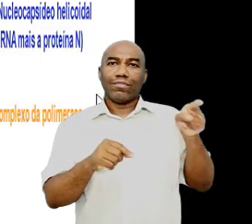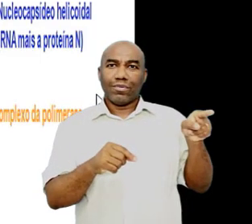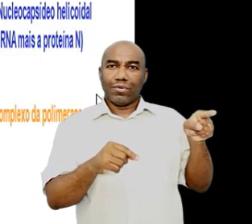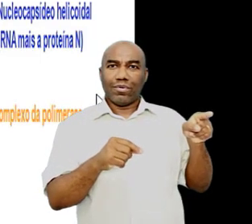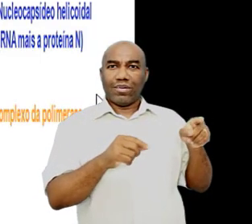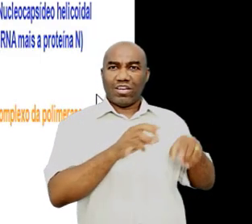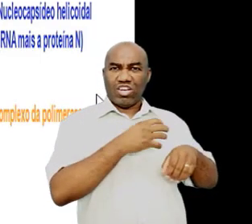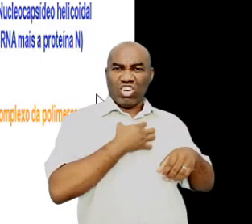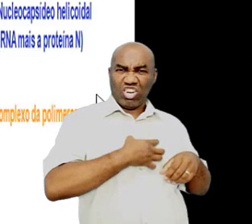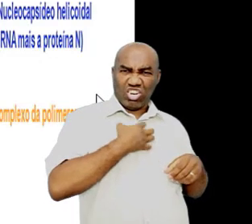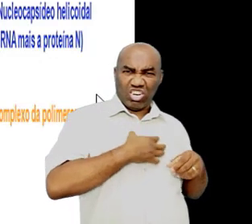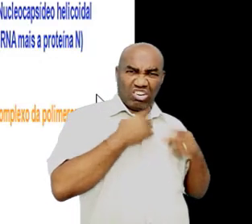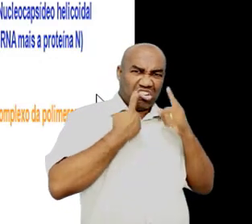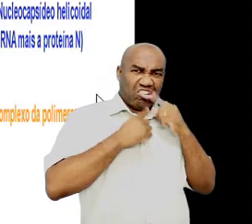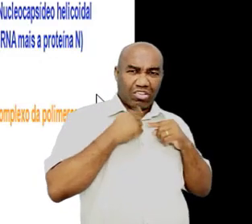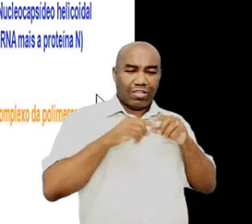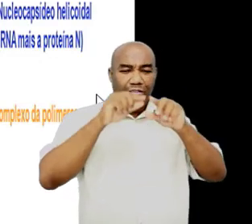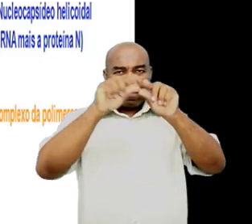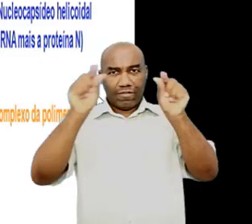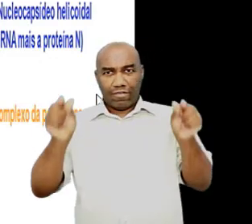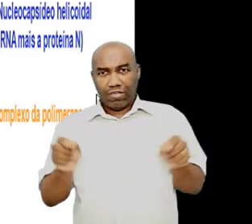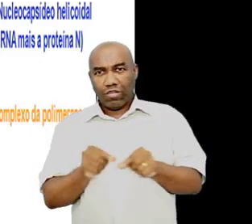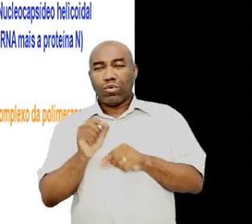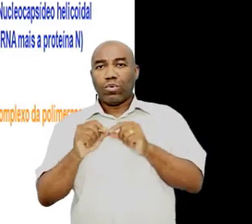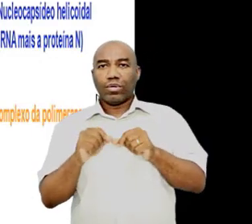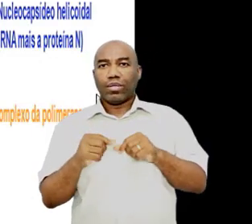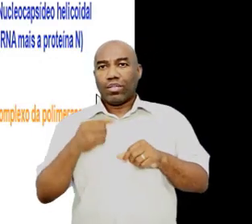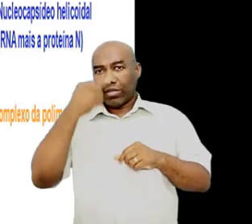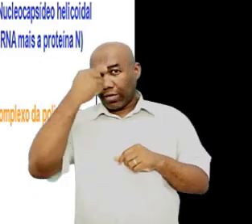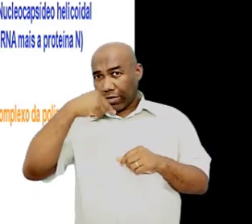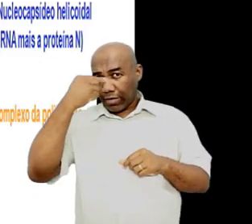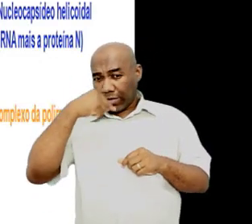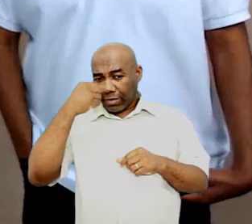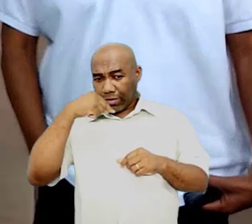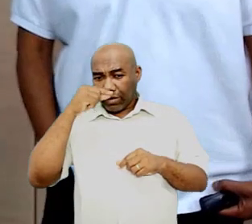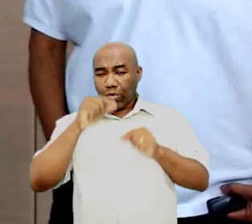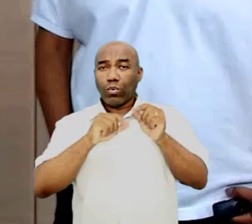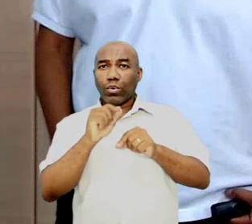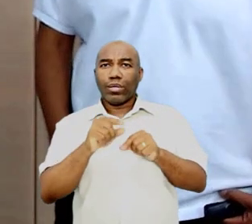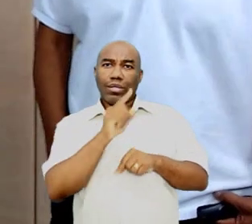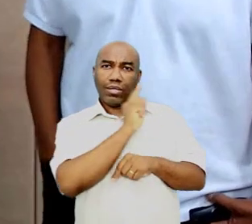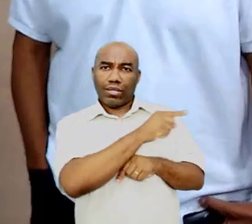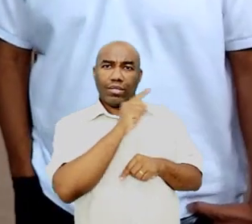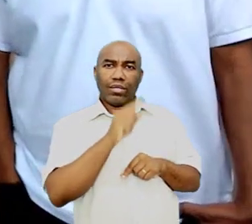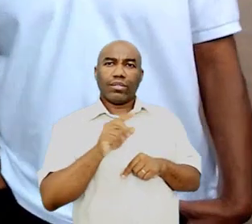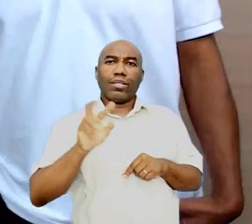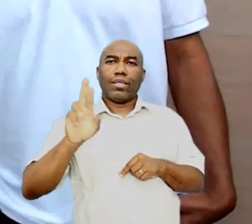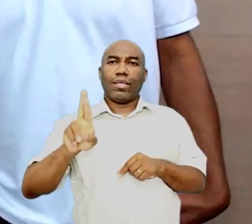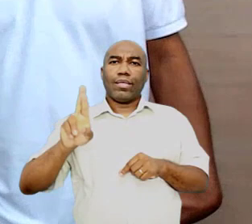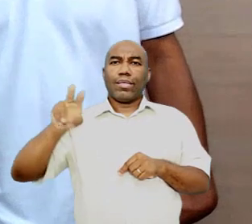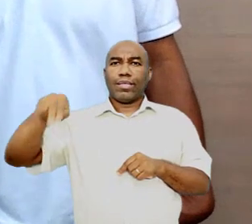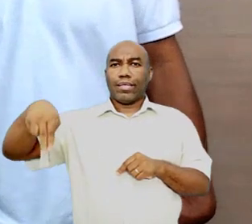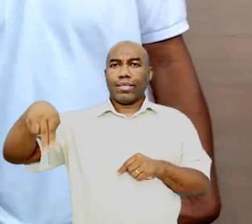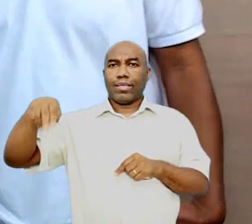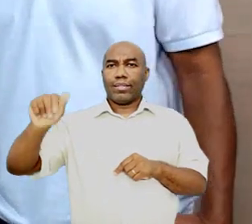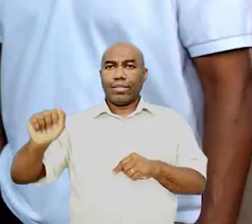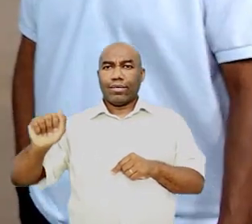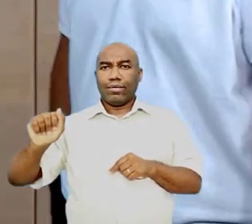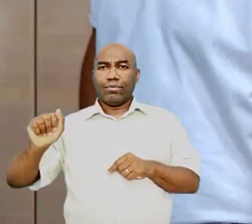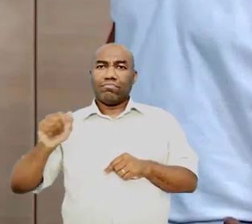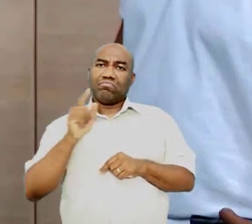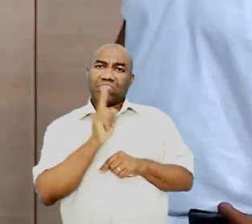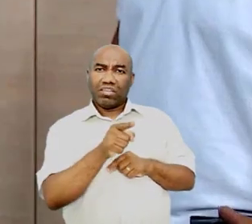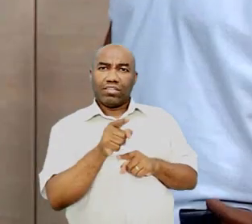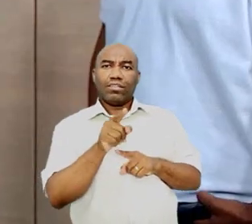esse vírus da gripe, ele contém, sabe o quê? RNA. Ele contém RNA.